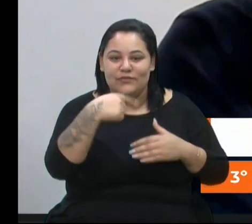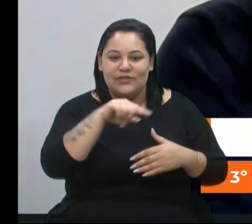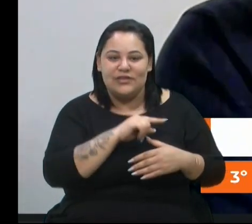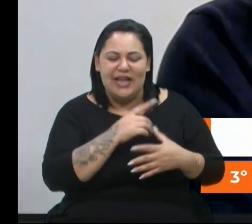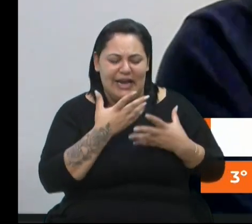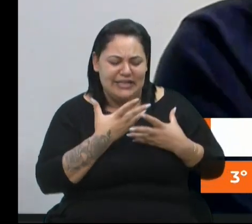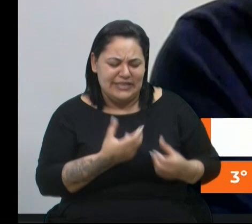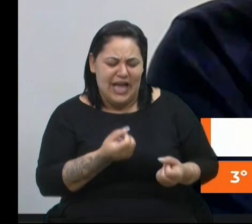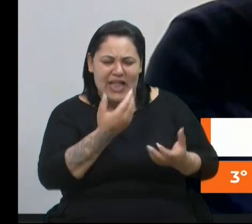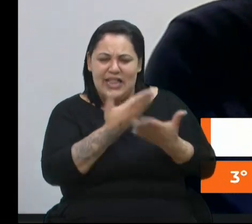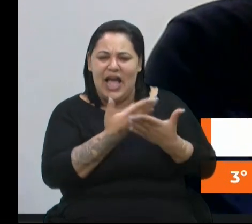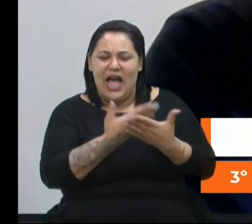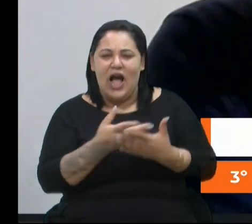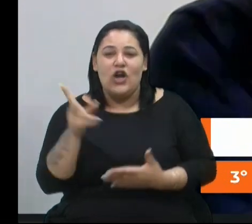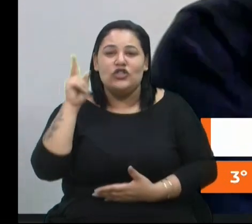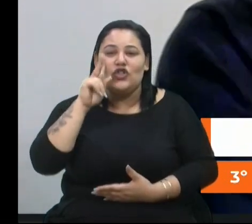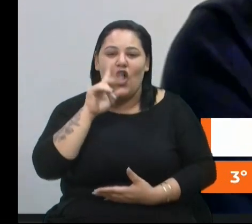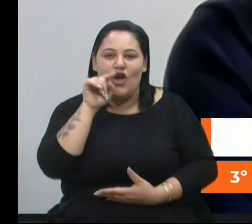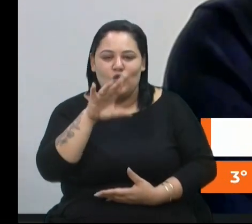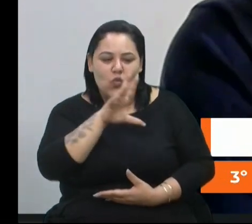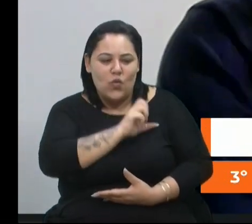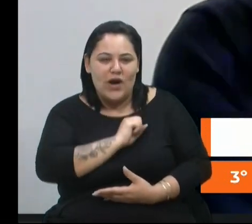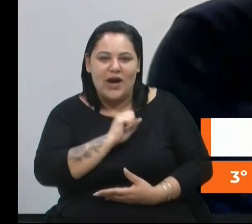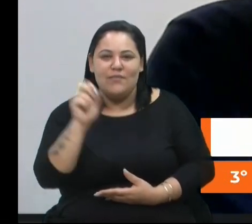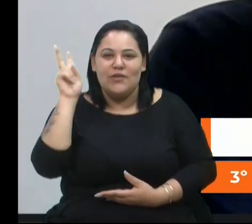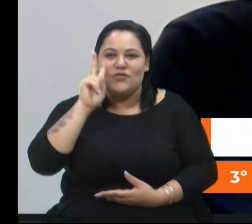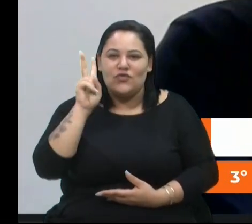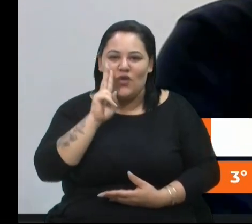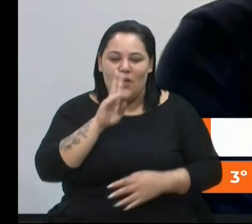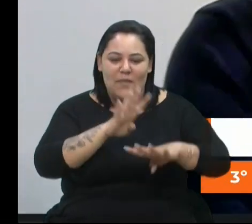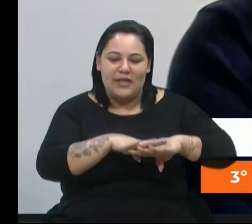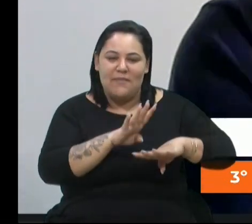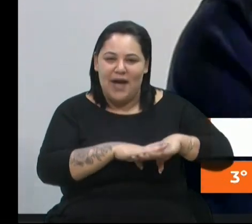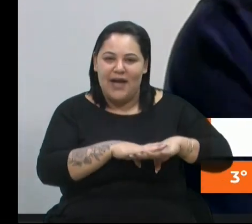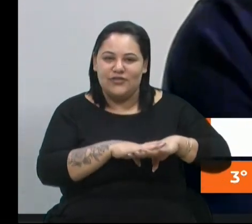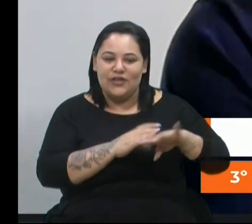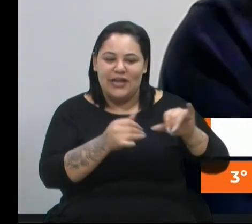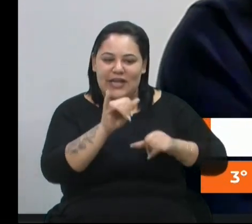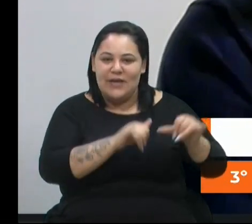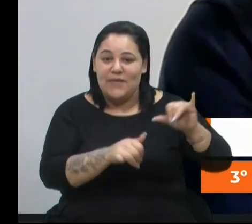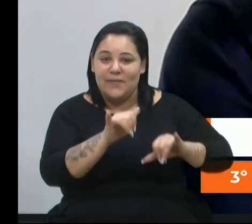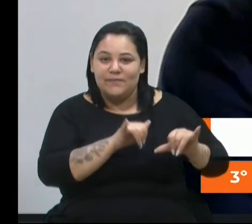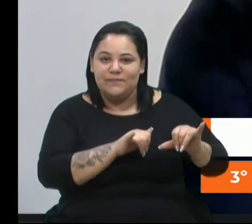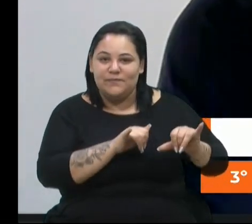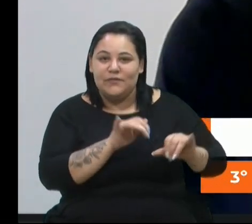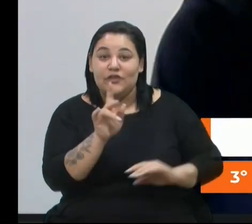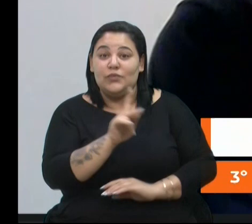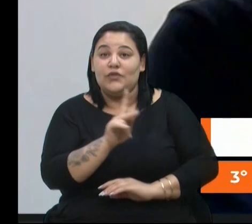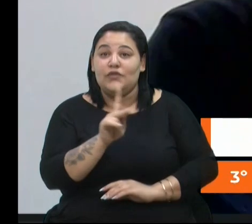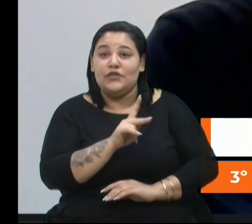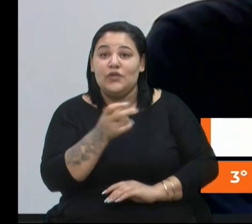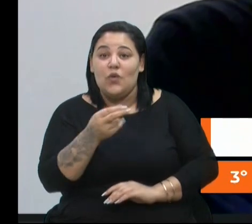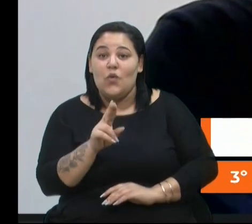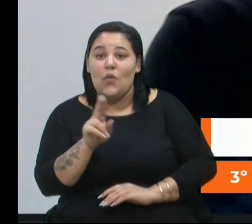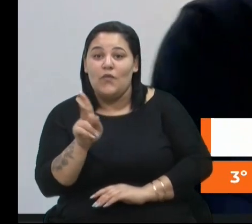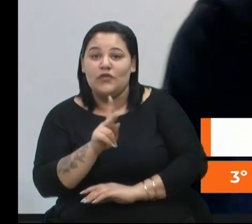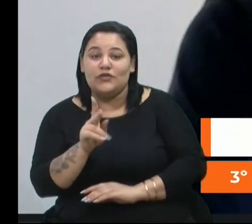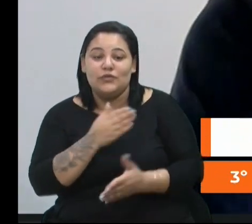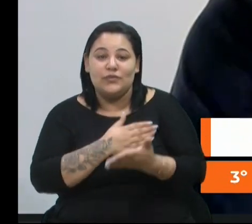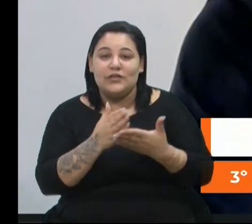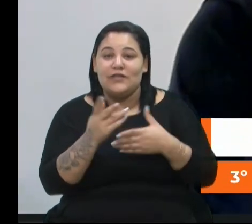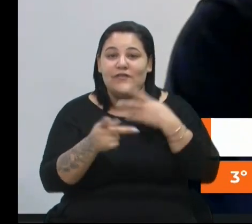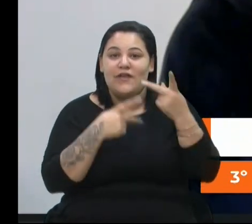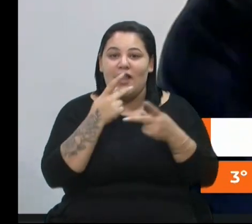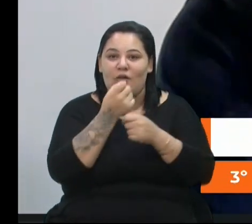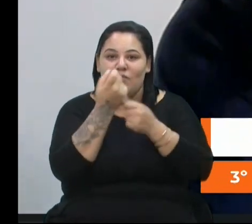aula que você ama de história, de matemática, de química, de biologia, e aí o professor ou a professora começa a falar alguma coisa